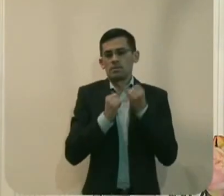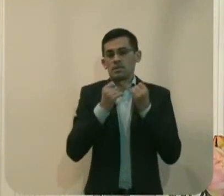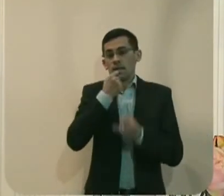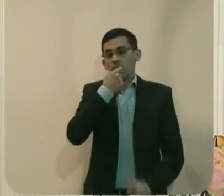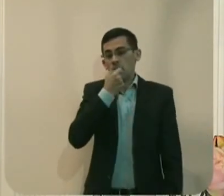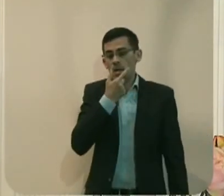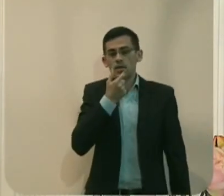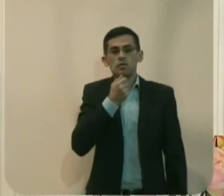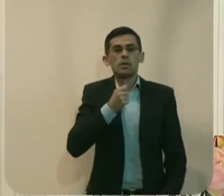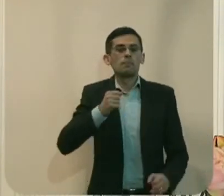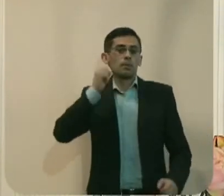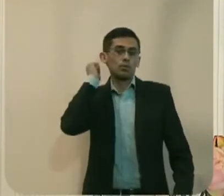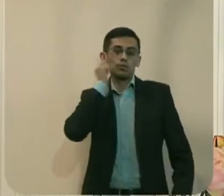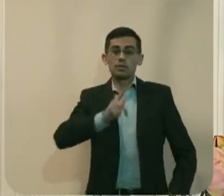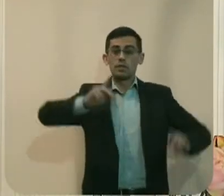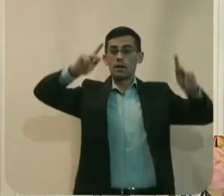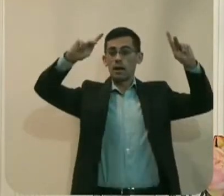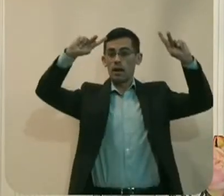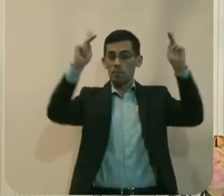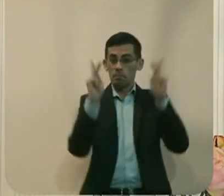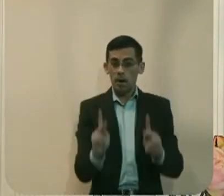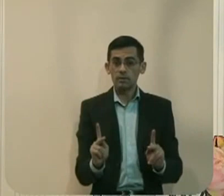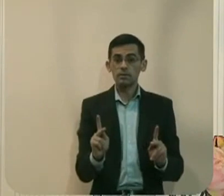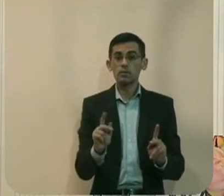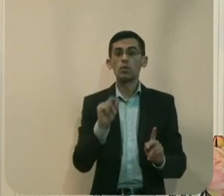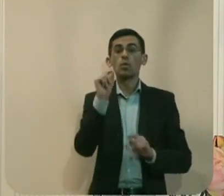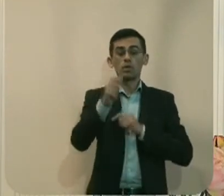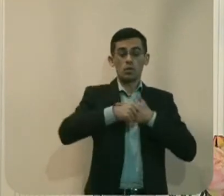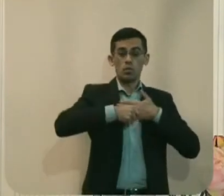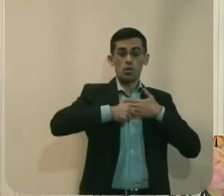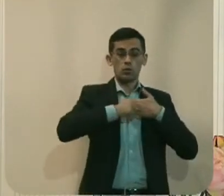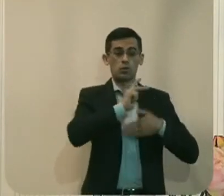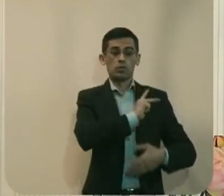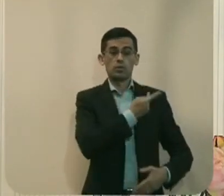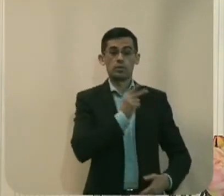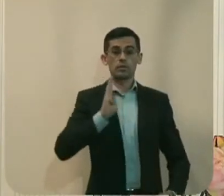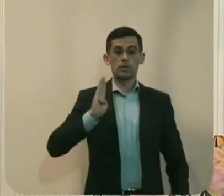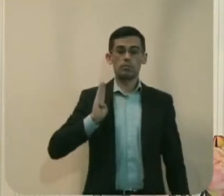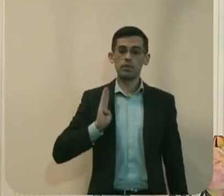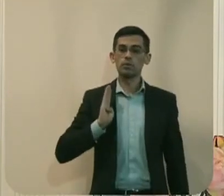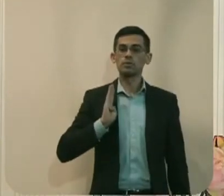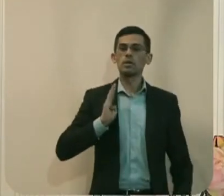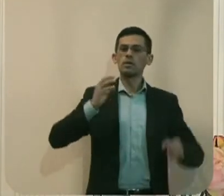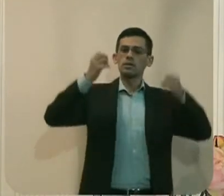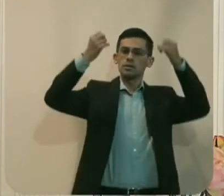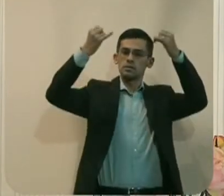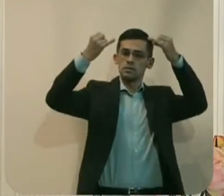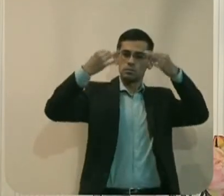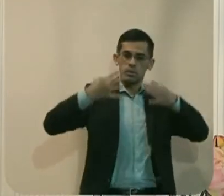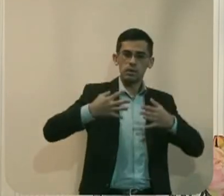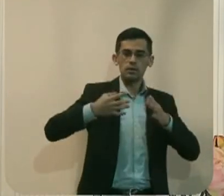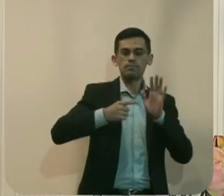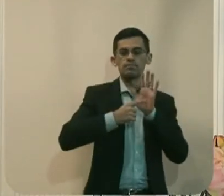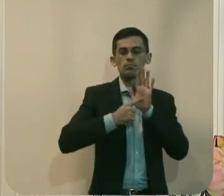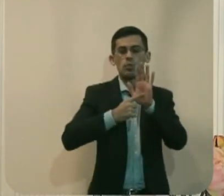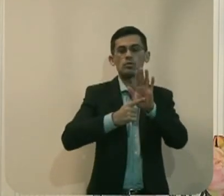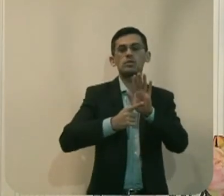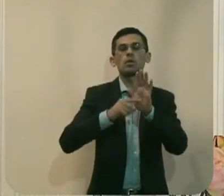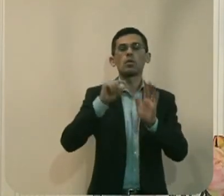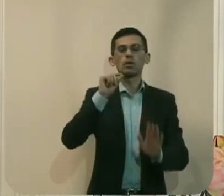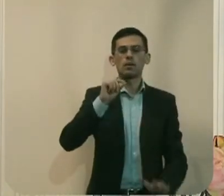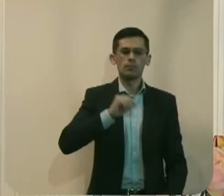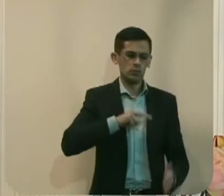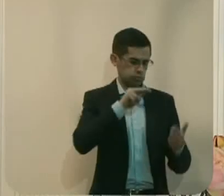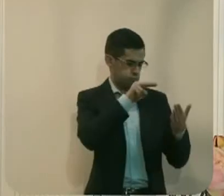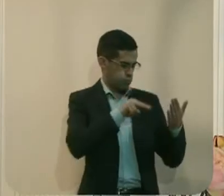a paz entre as pessoas é apresentado pelo autor de Hebreus com os seguintes ingredientes. E a gente olha